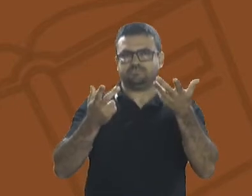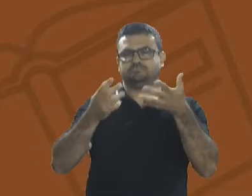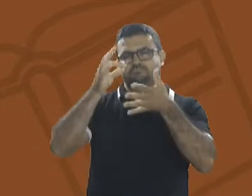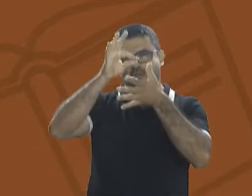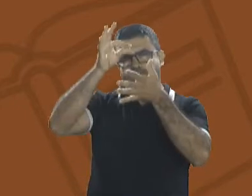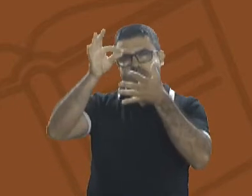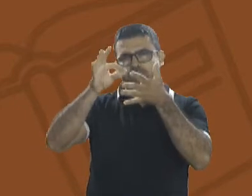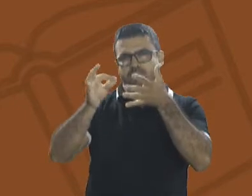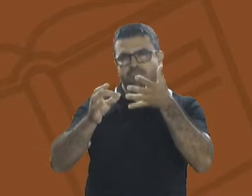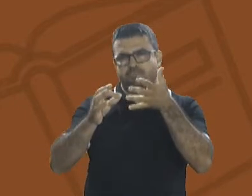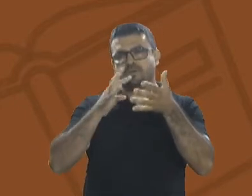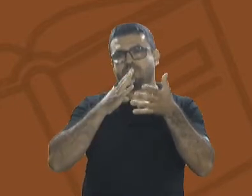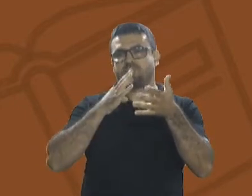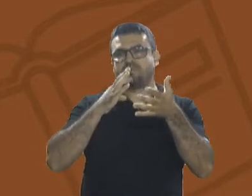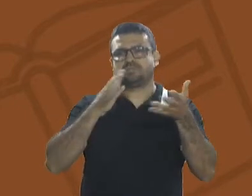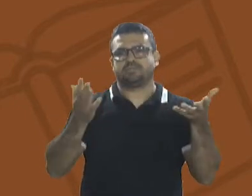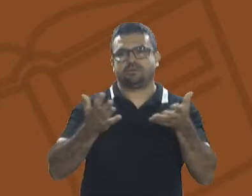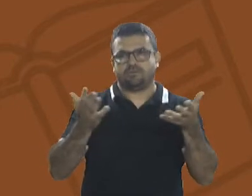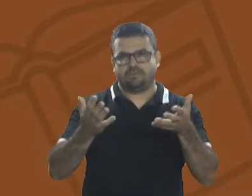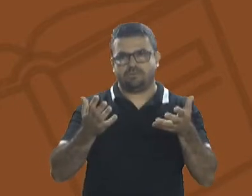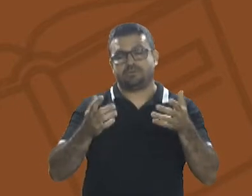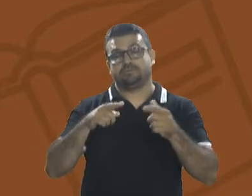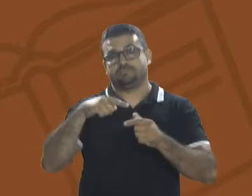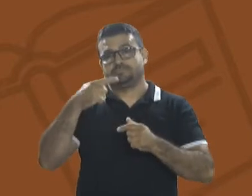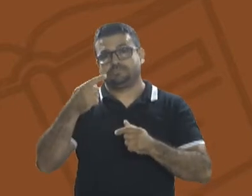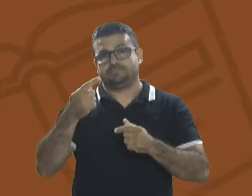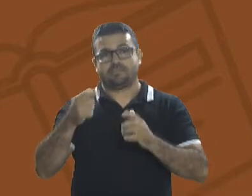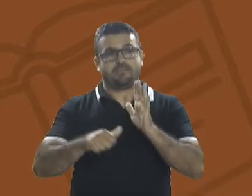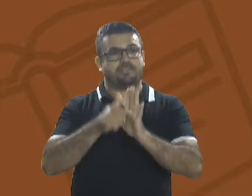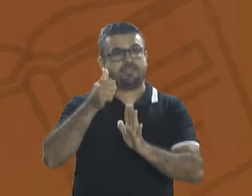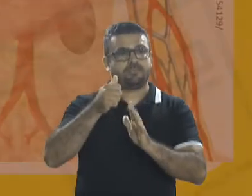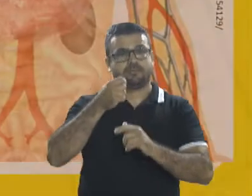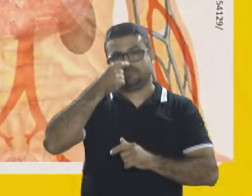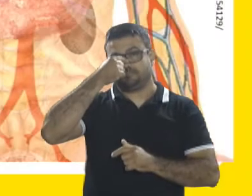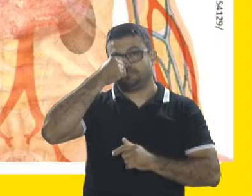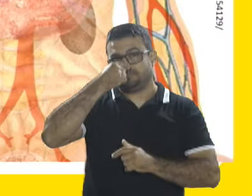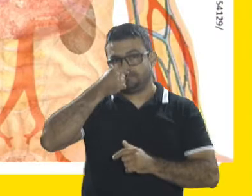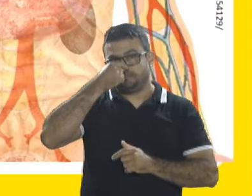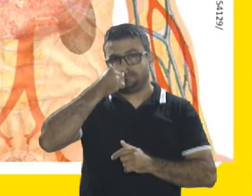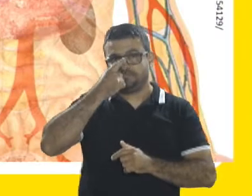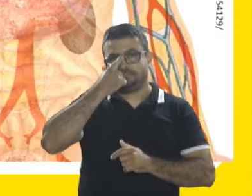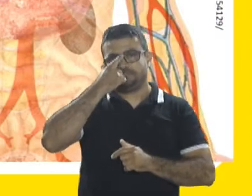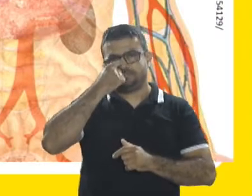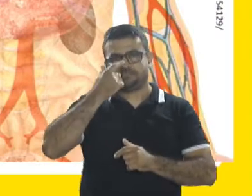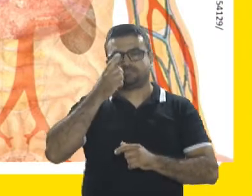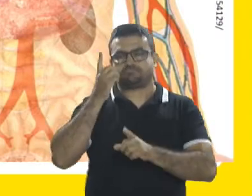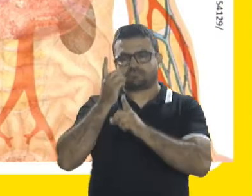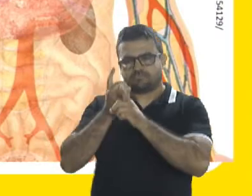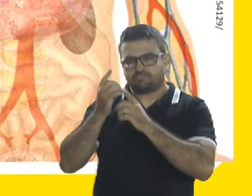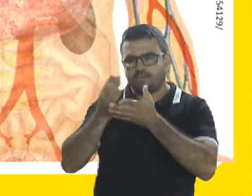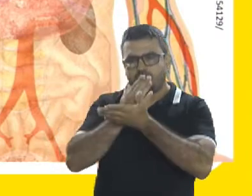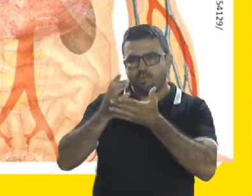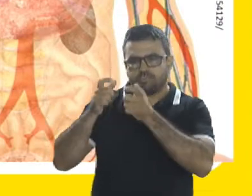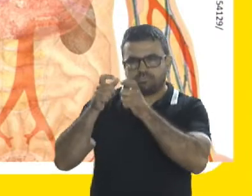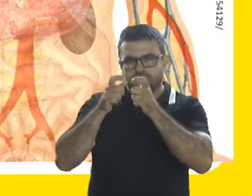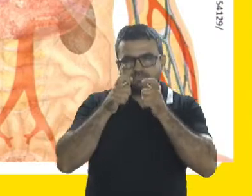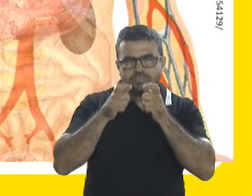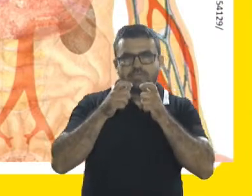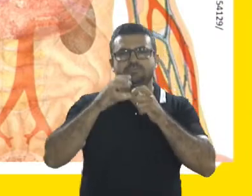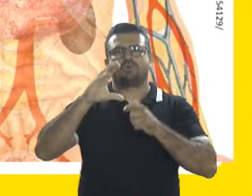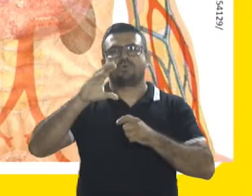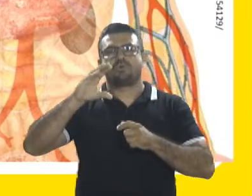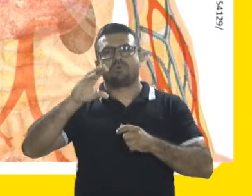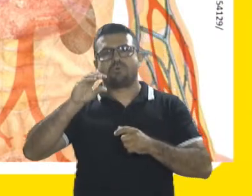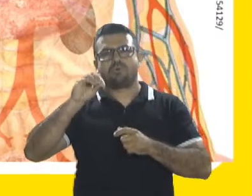agora, tá? Primeiro falar um pouquinho do nariz. O nariz, ó, encontramos alguns espaços internos chamados de conchas